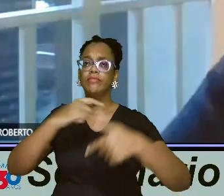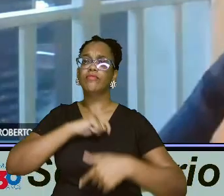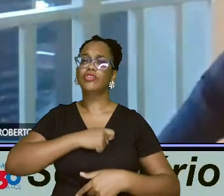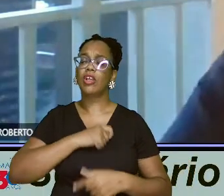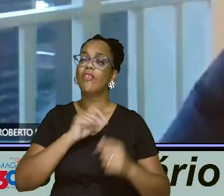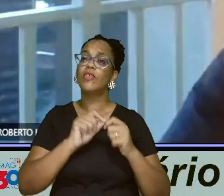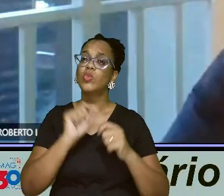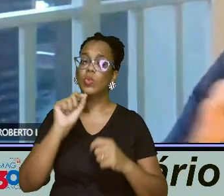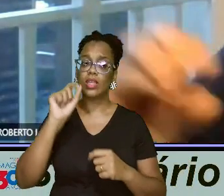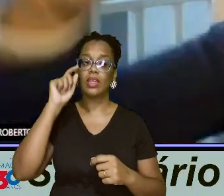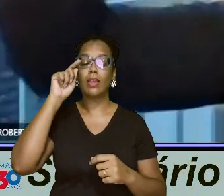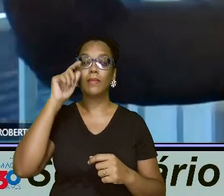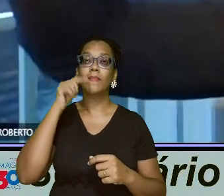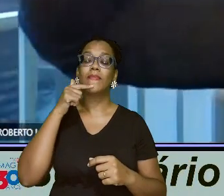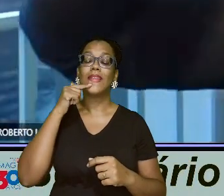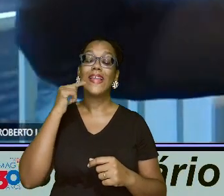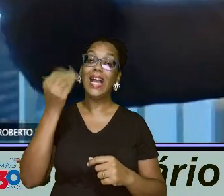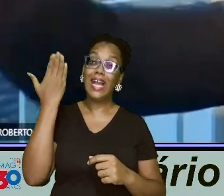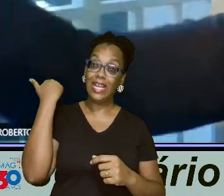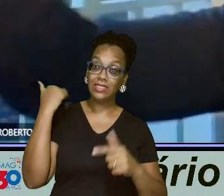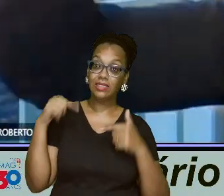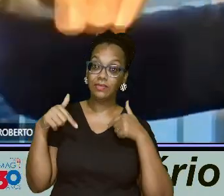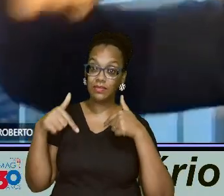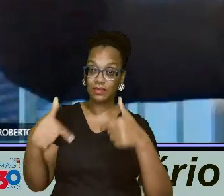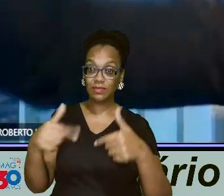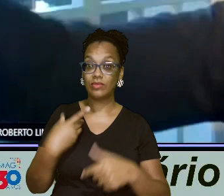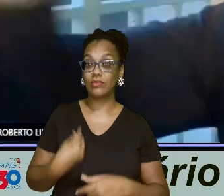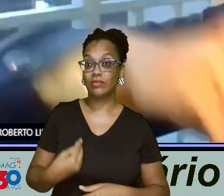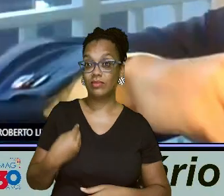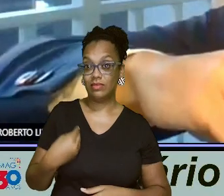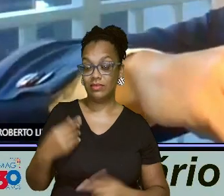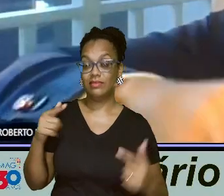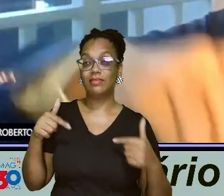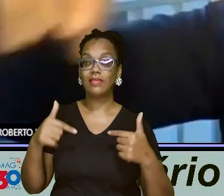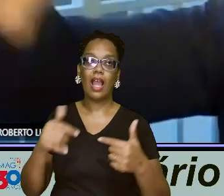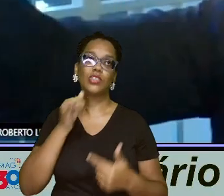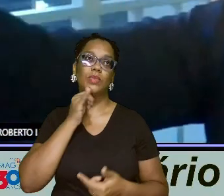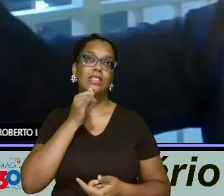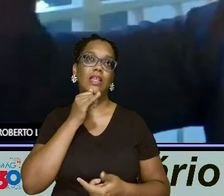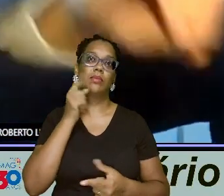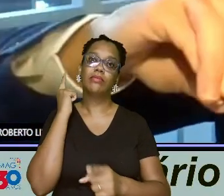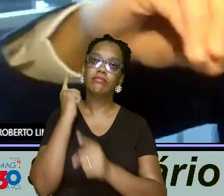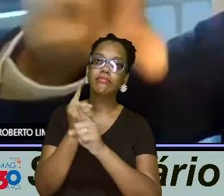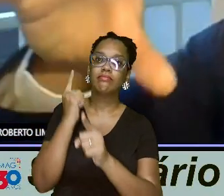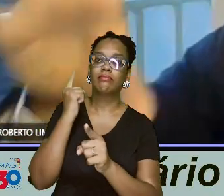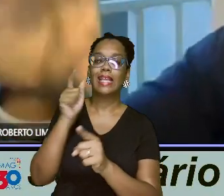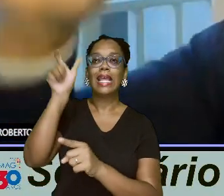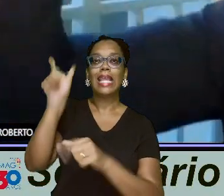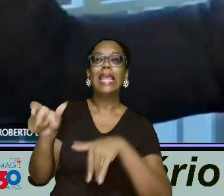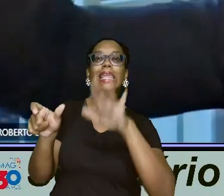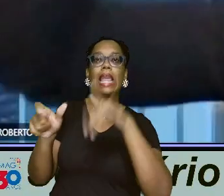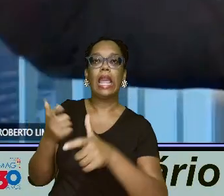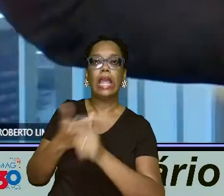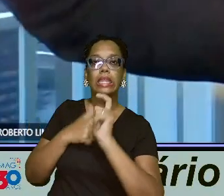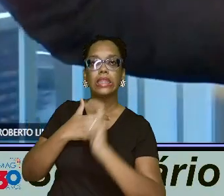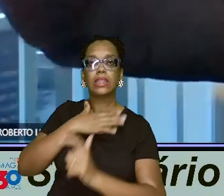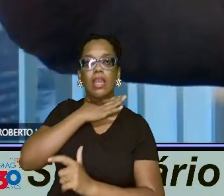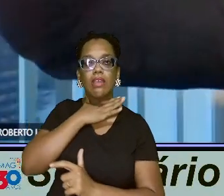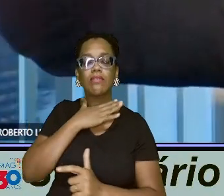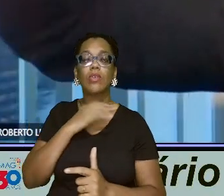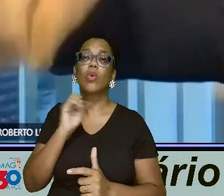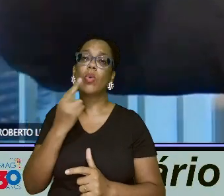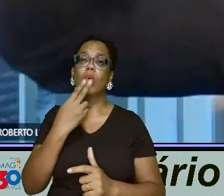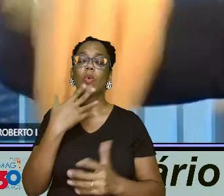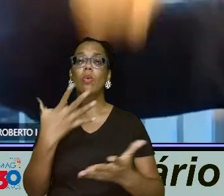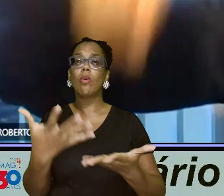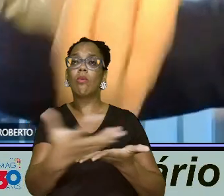atos que antes nós tínhamos, atos que, por exemplo, de localização do devedor ou mesmo de concessão de bens, que